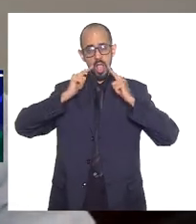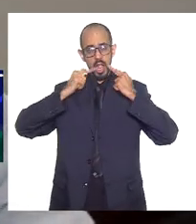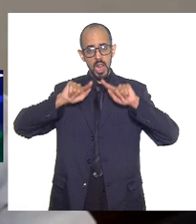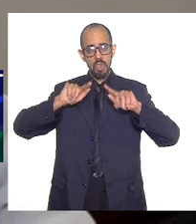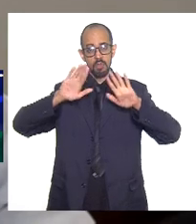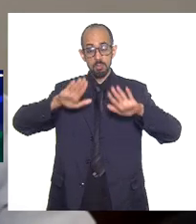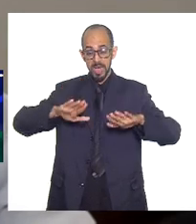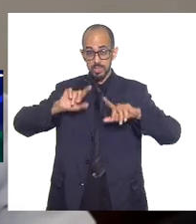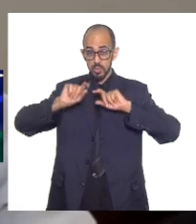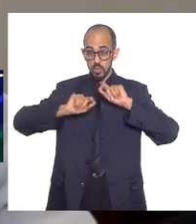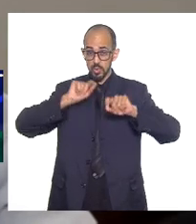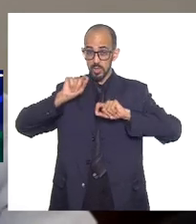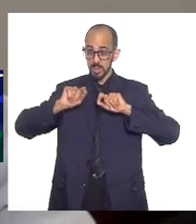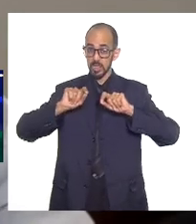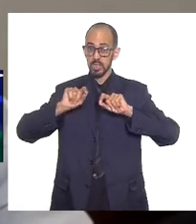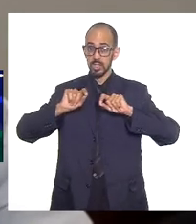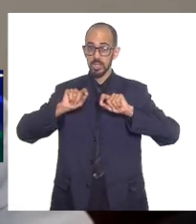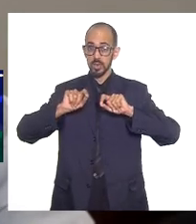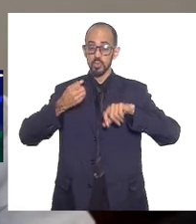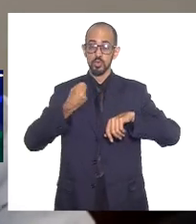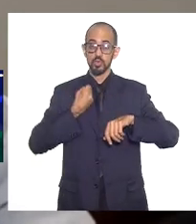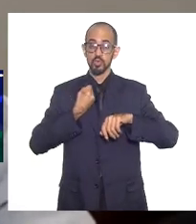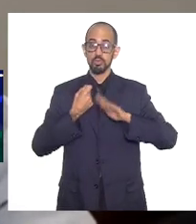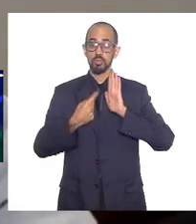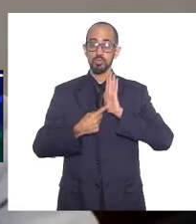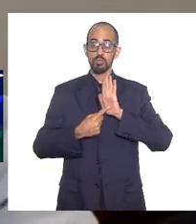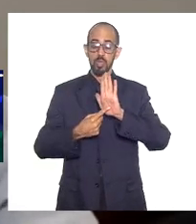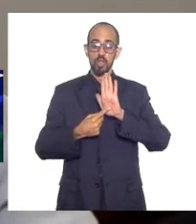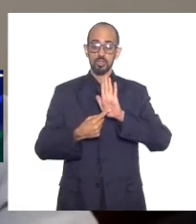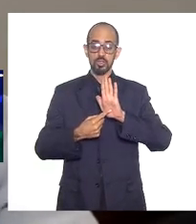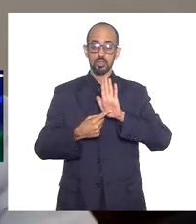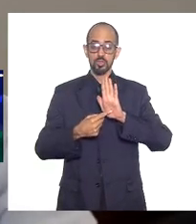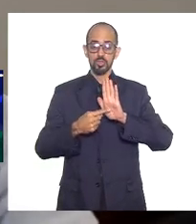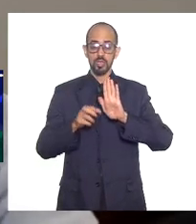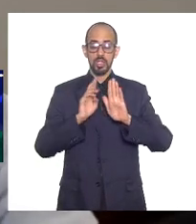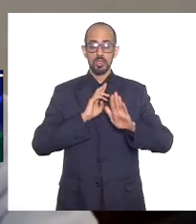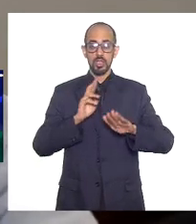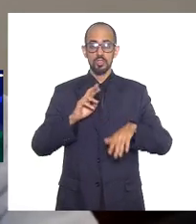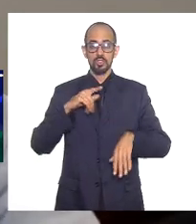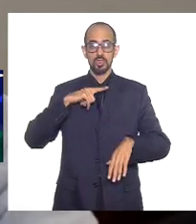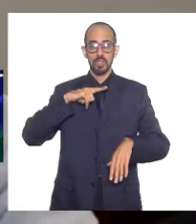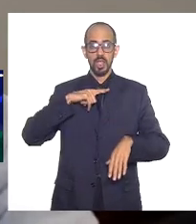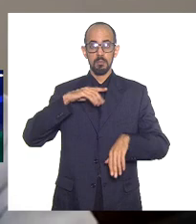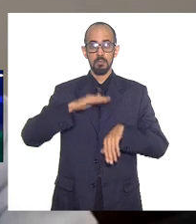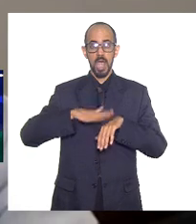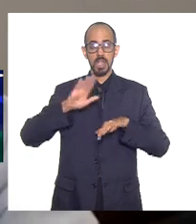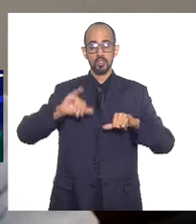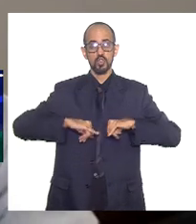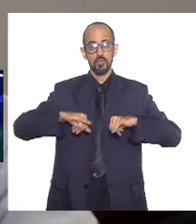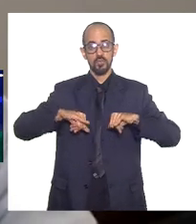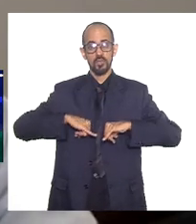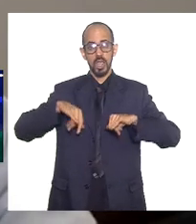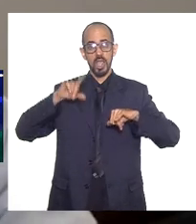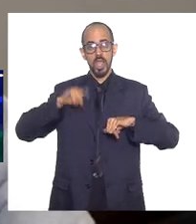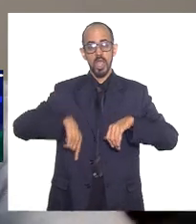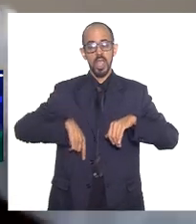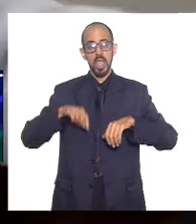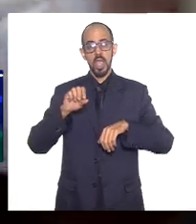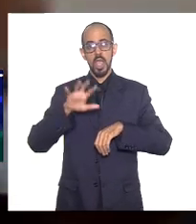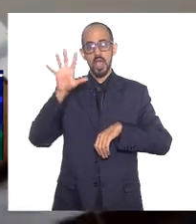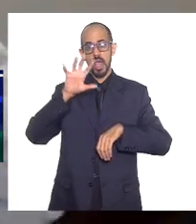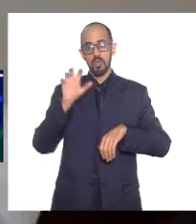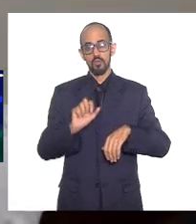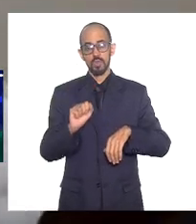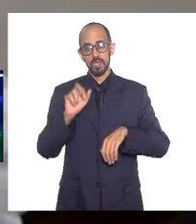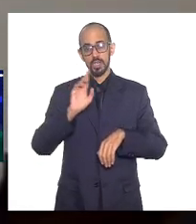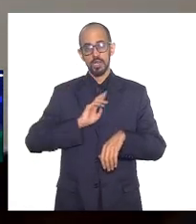Entretanto, objetivamente, os indicadores mostram que as religiões mais afetadas por esse fenômeno são as religiões de matriz africana. Quem